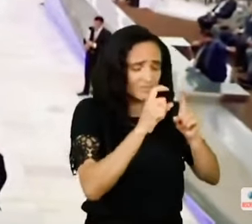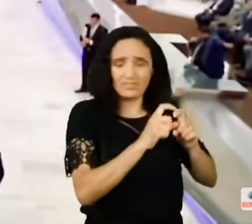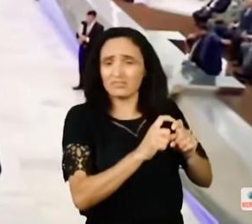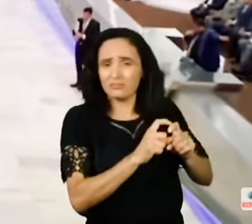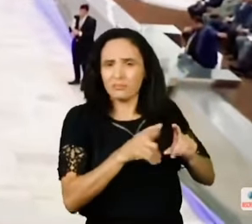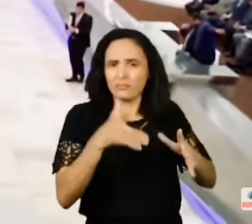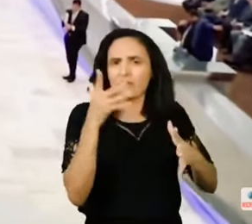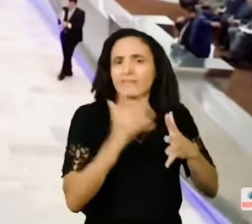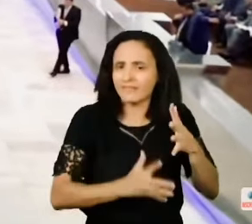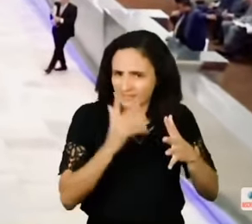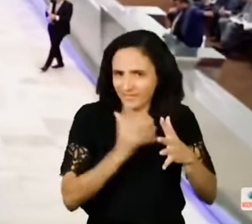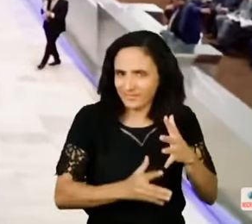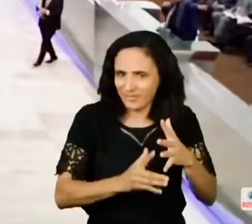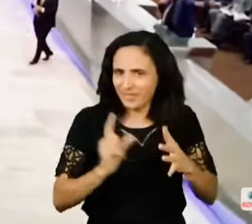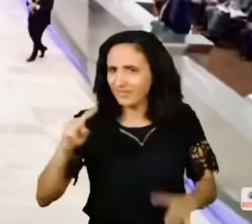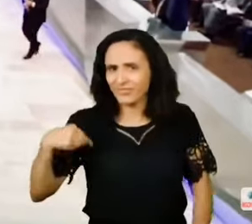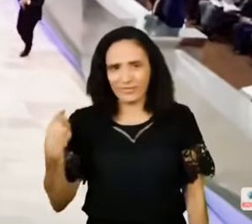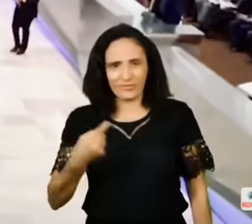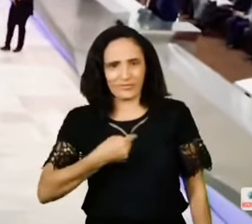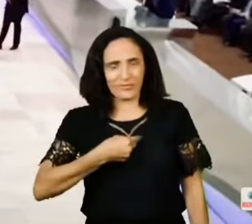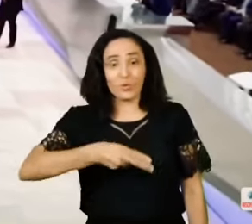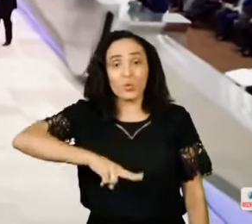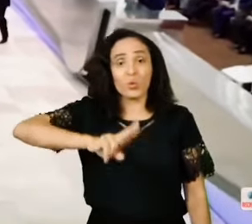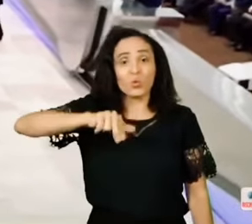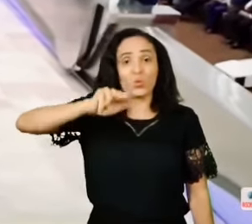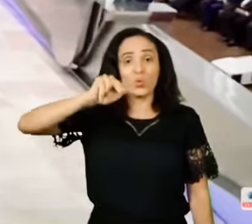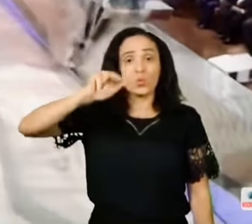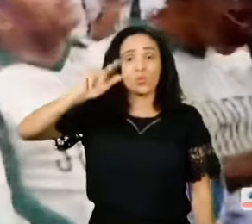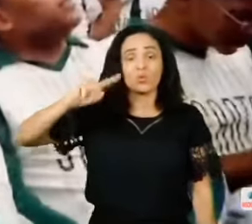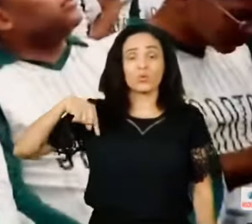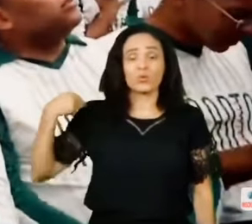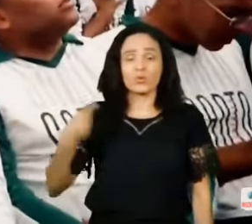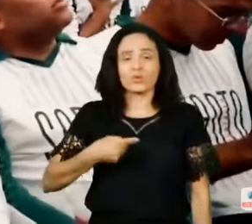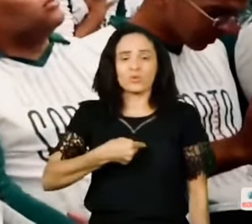de chegar ao céu.